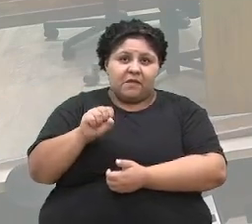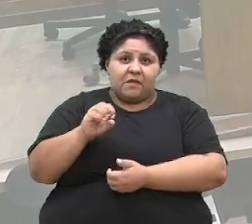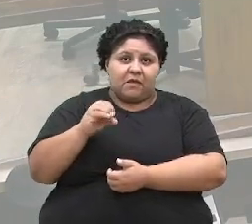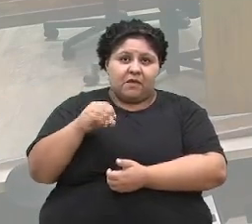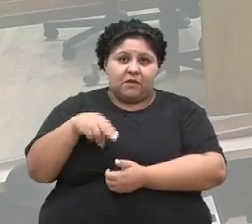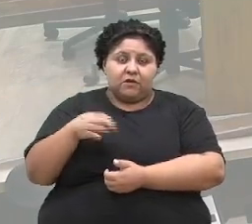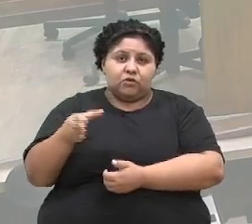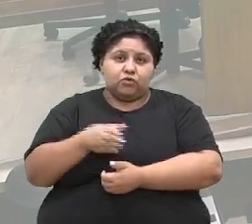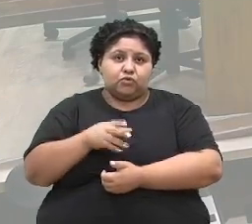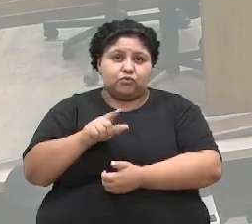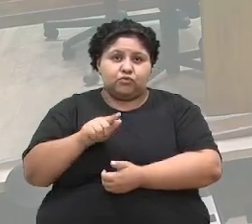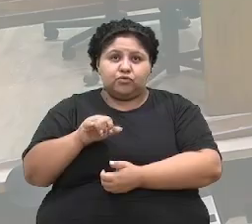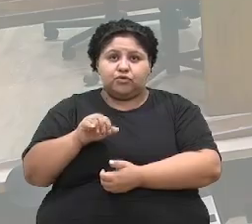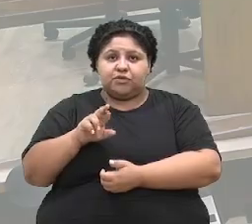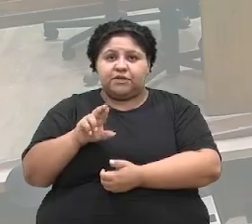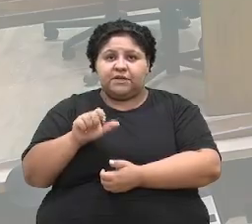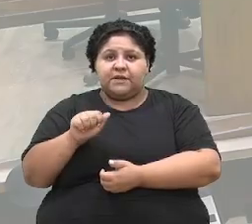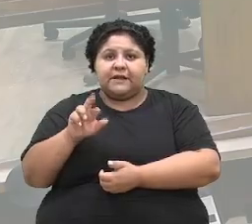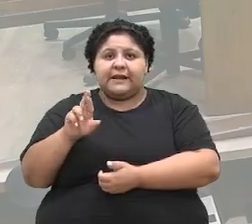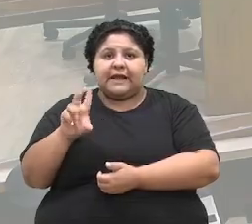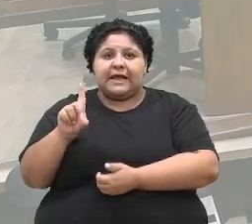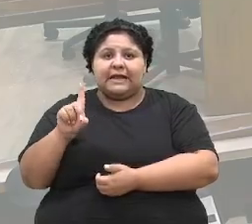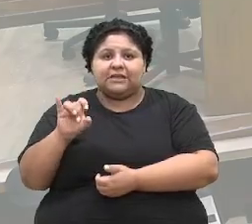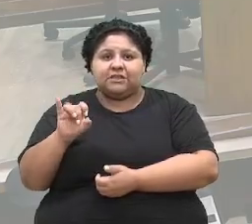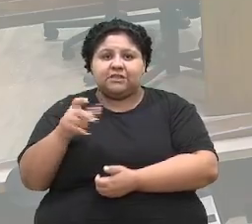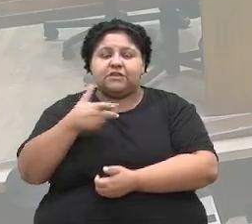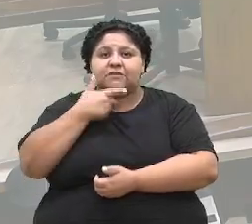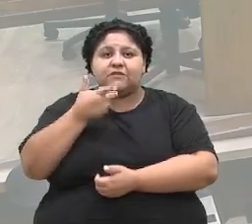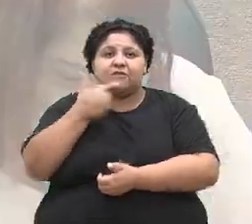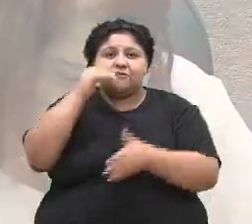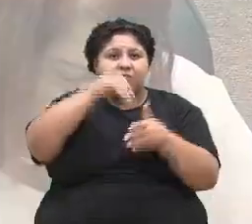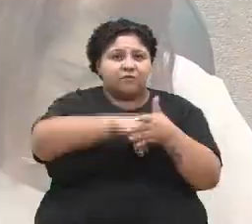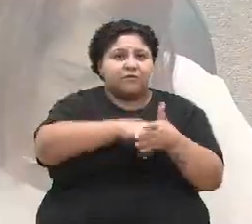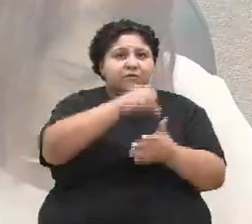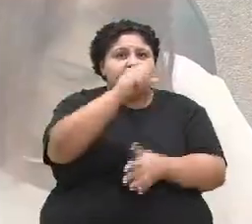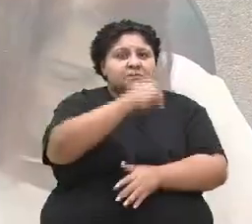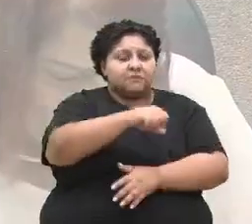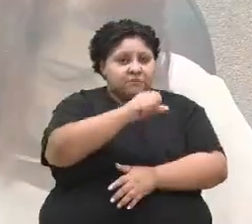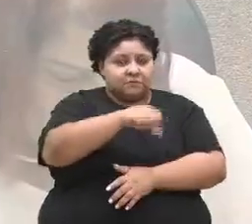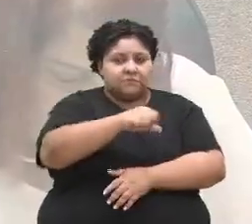Girardi, e dizer que eu votarei favorável